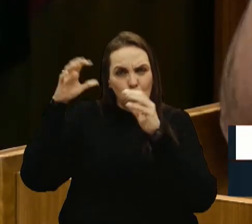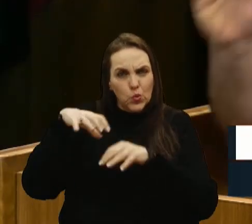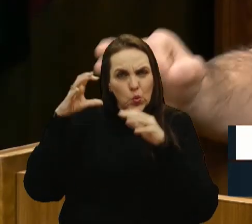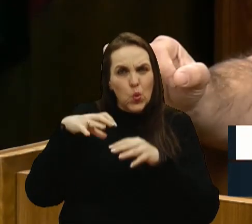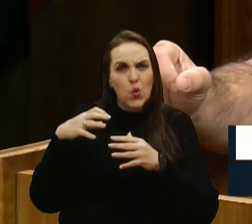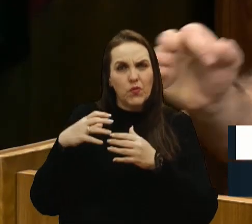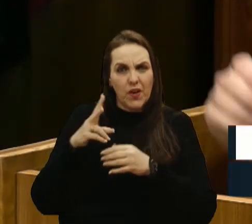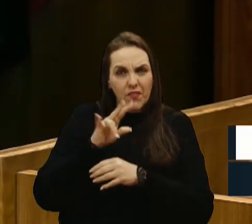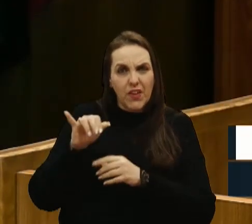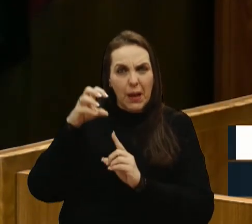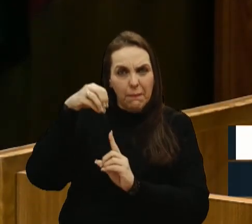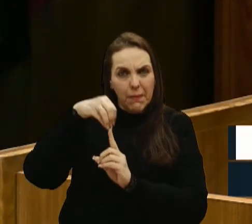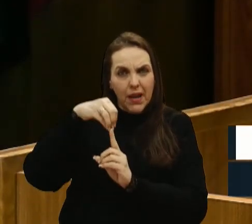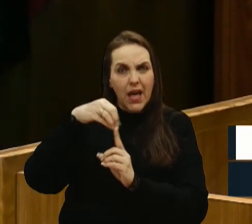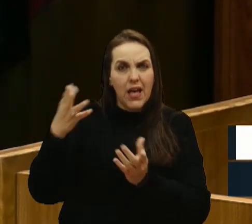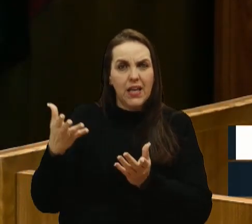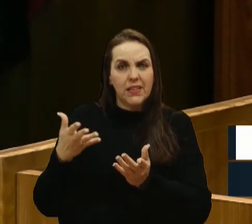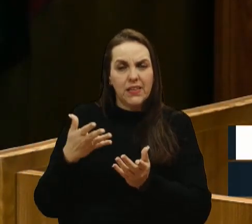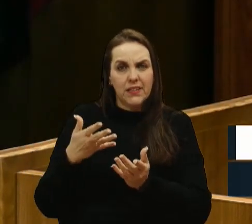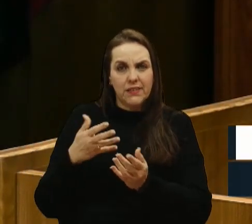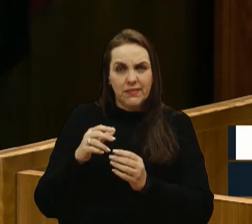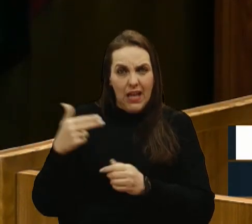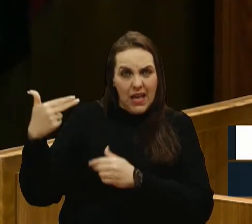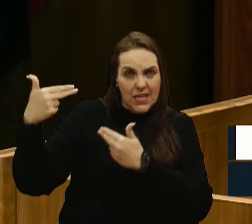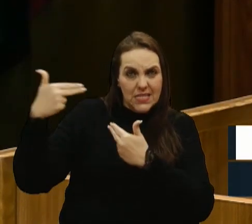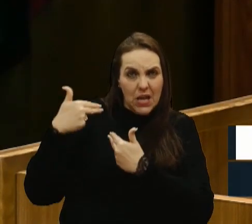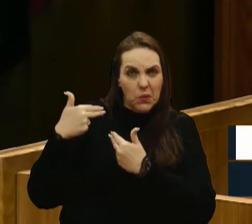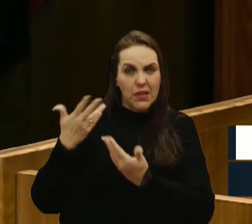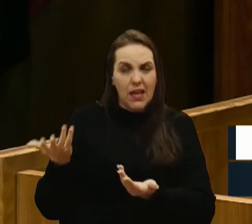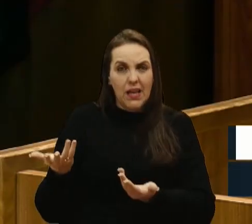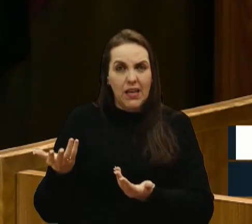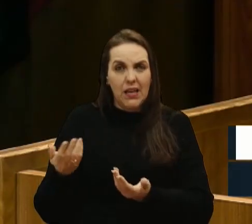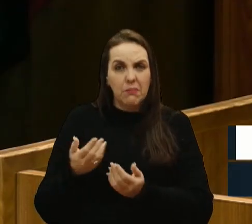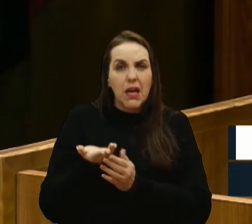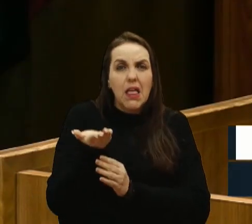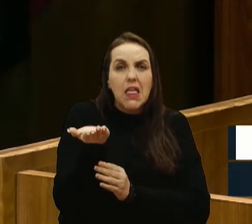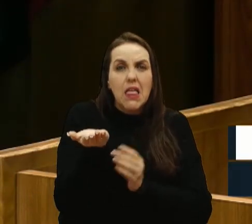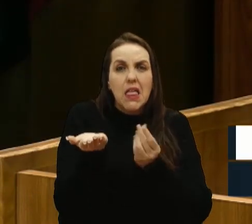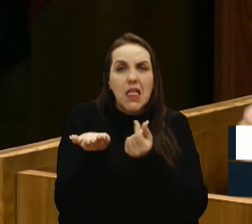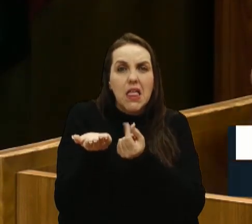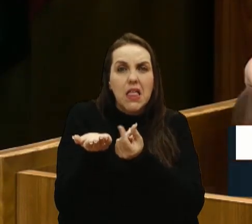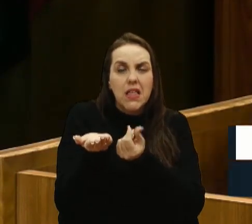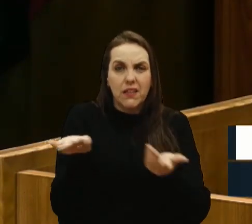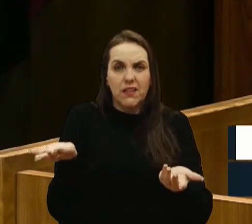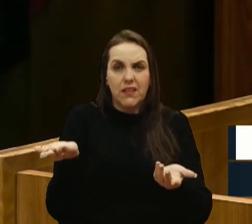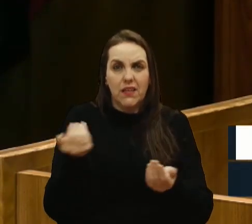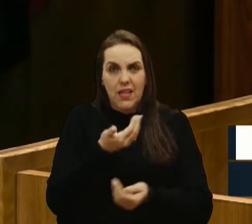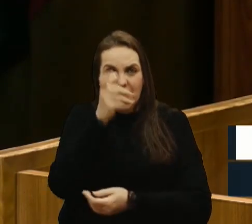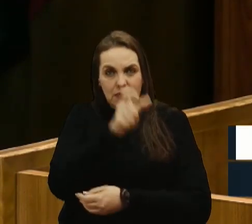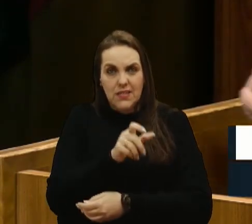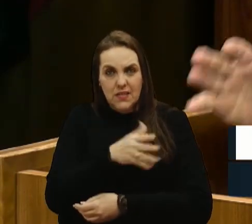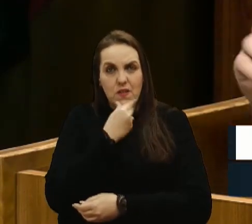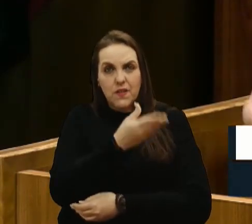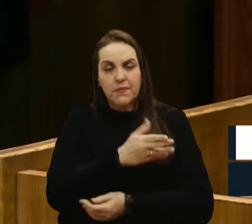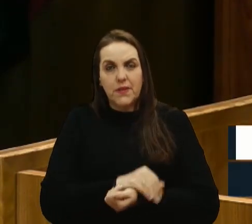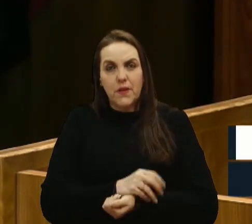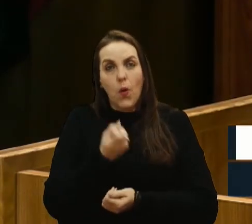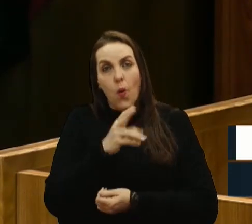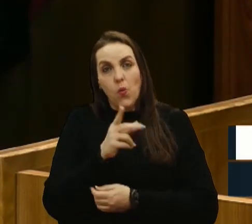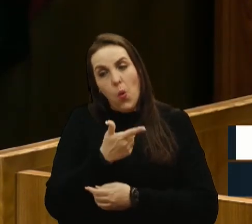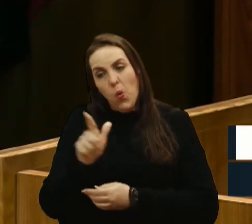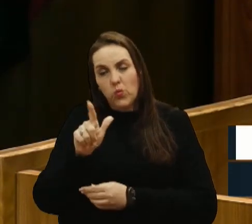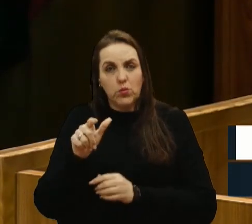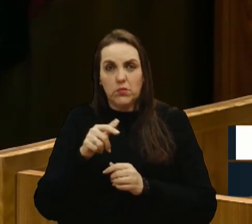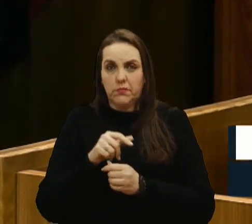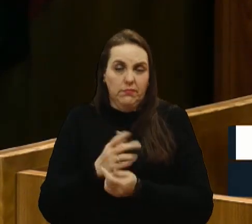chuva, vai para uma parada de ônibus, ser assaltado por um trocado, por esse senhor, ou por outro que